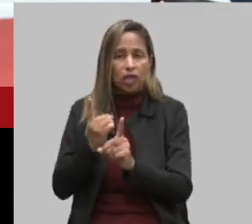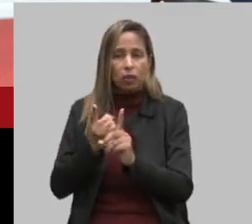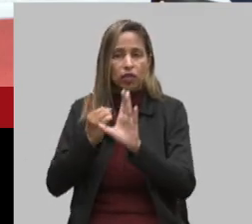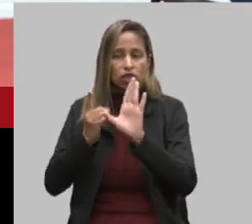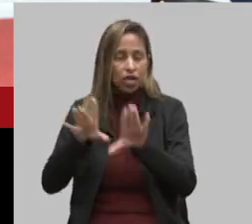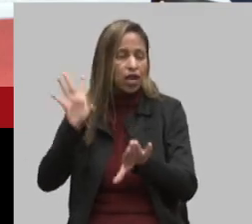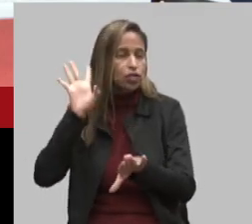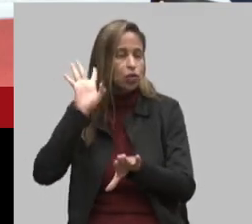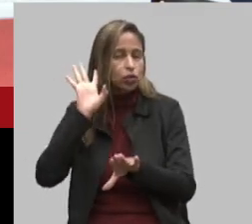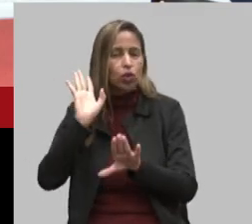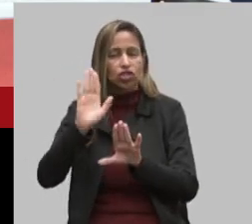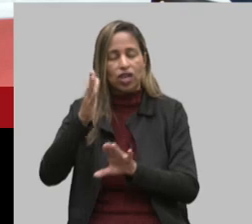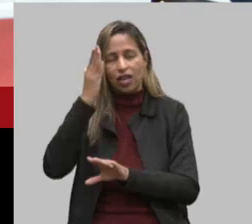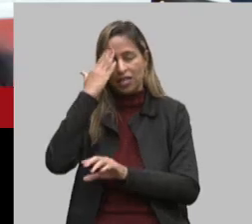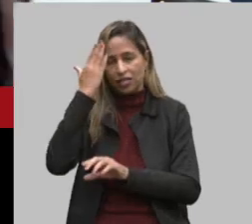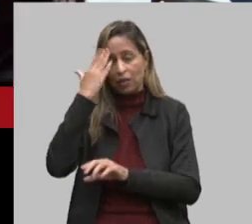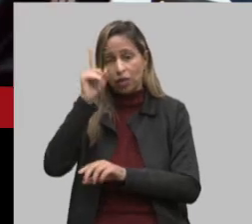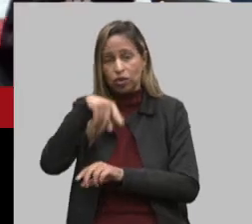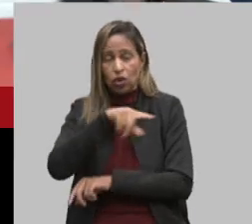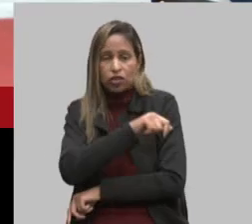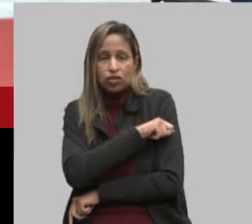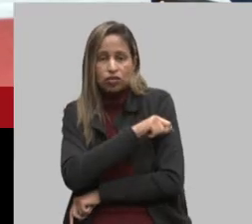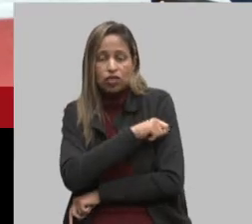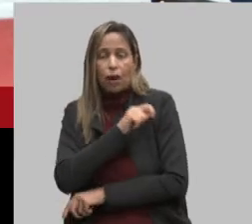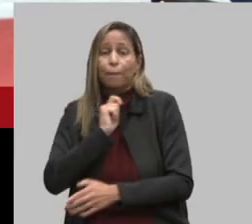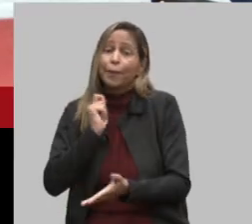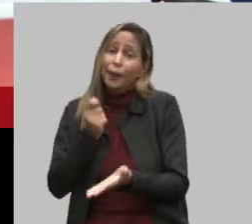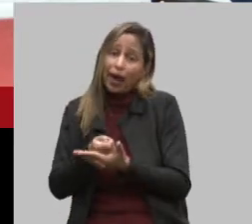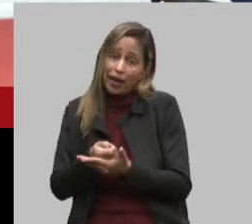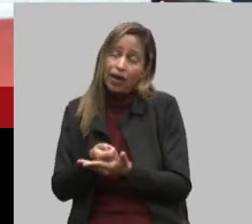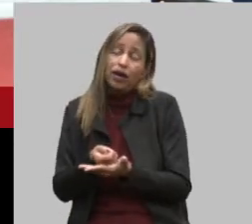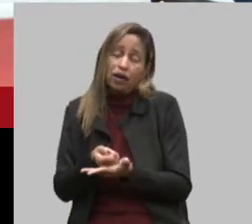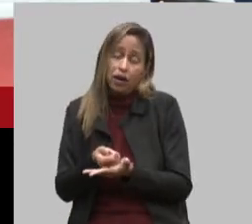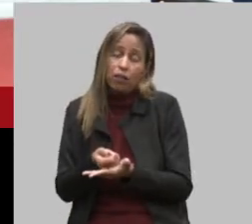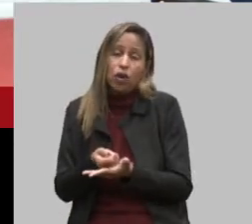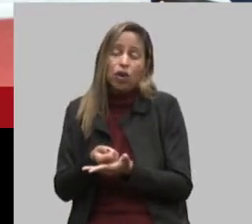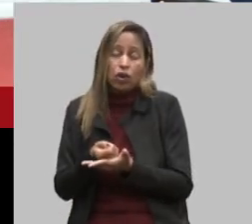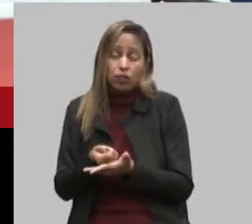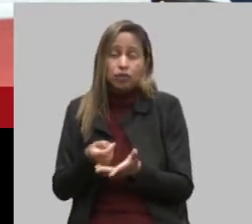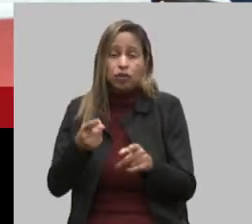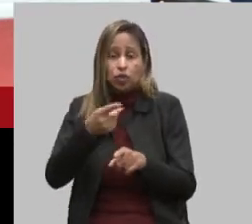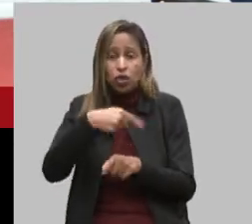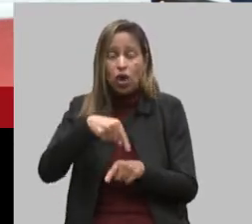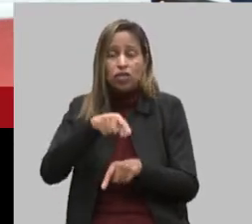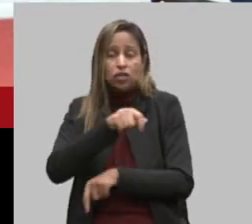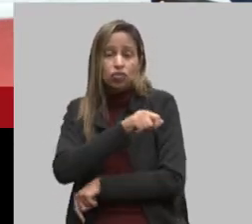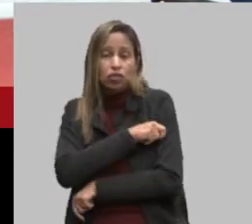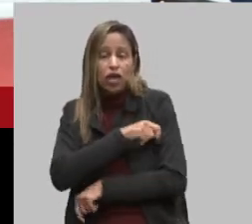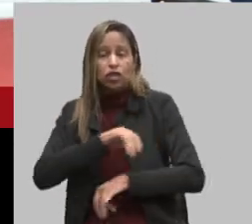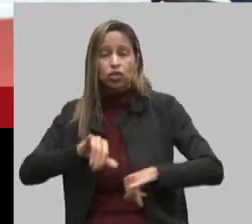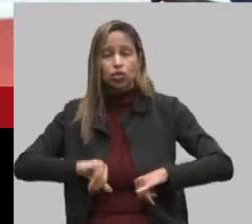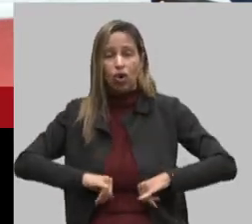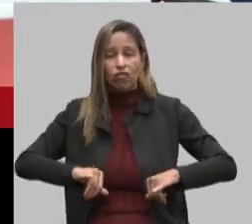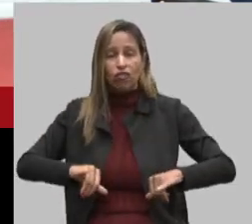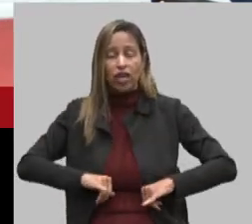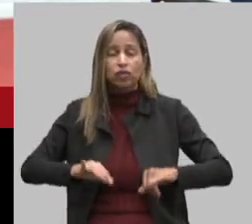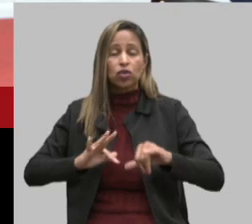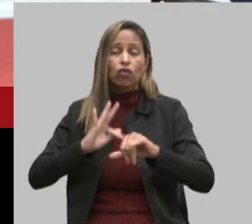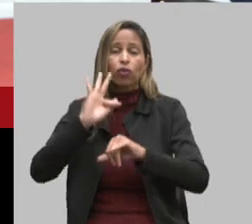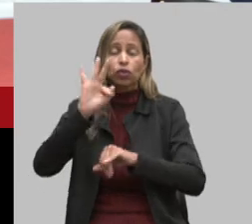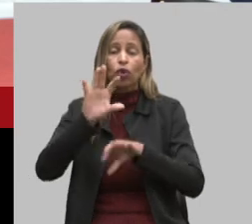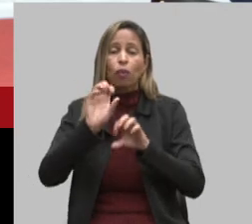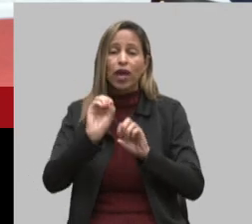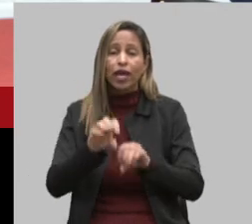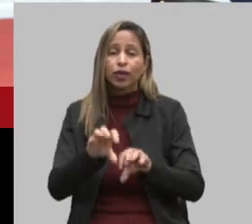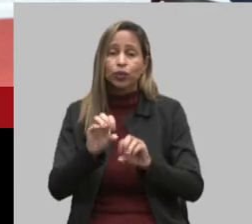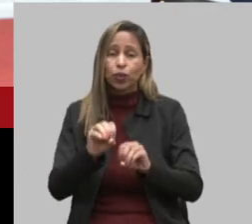antes nós estudantes Somos quem pagamos essa conta nós estudantes Somos quem sofremos com as consequências de uma educação